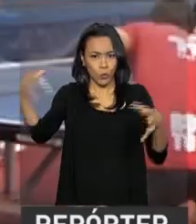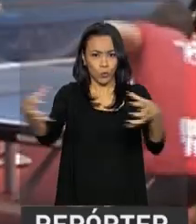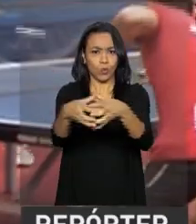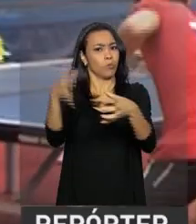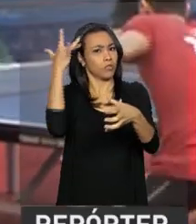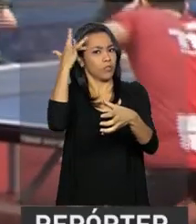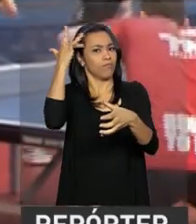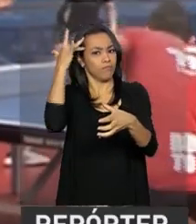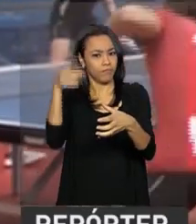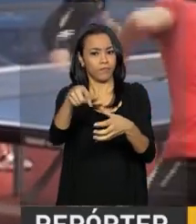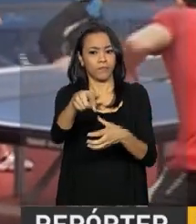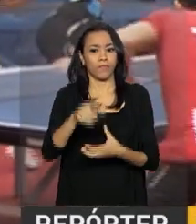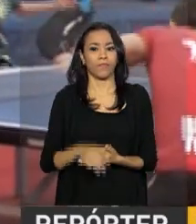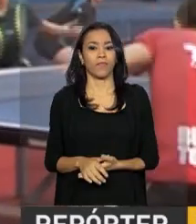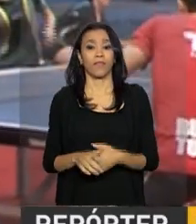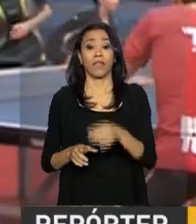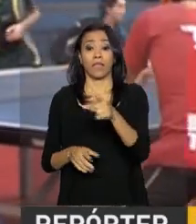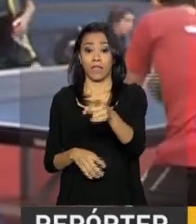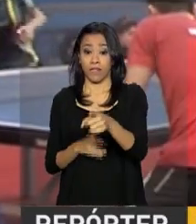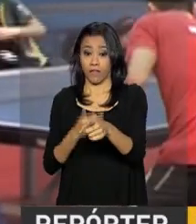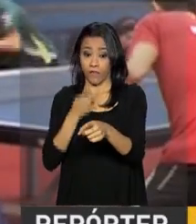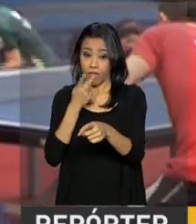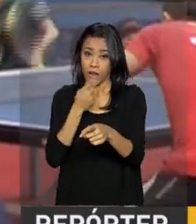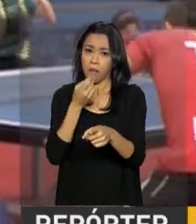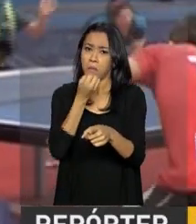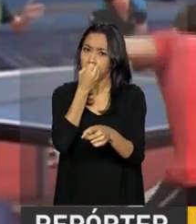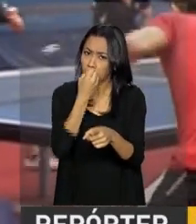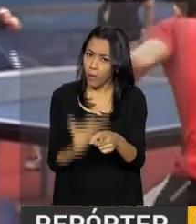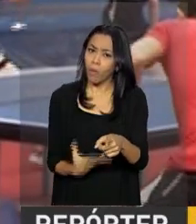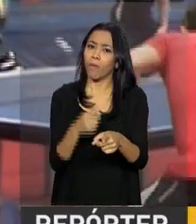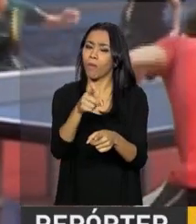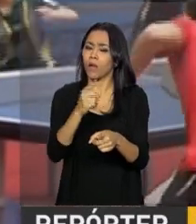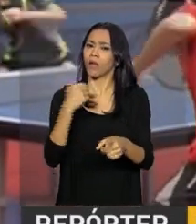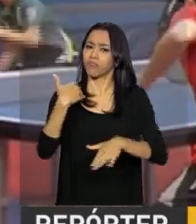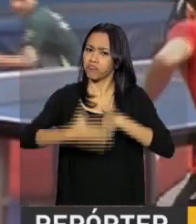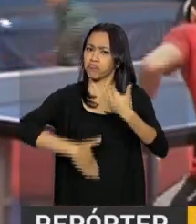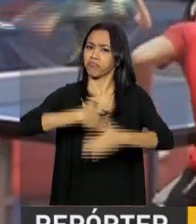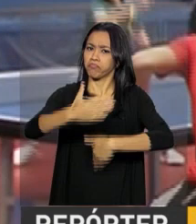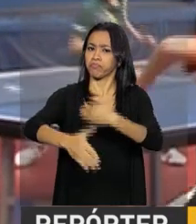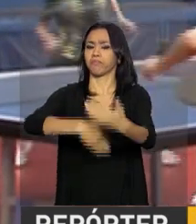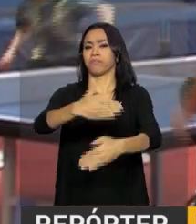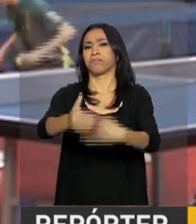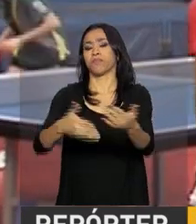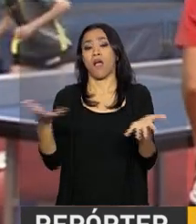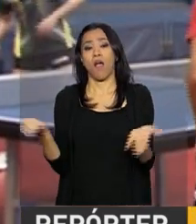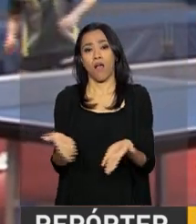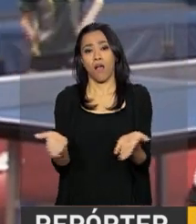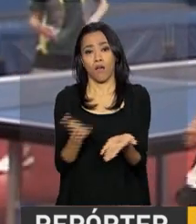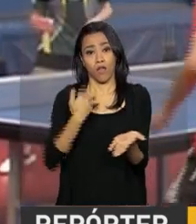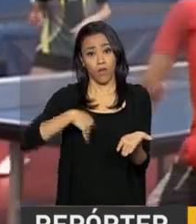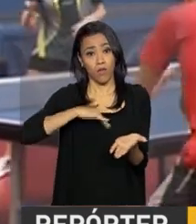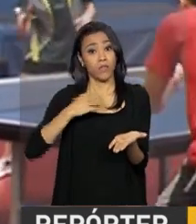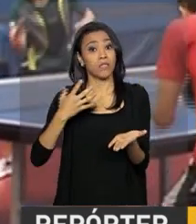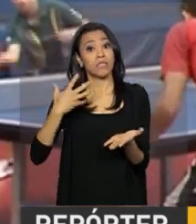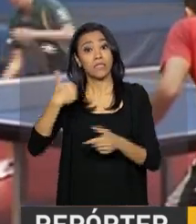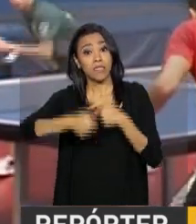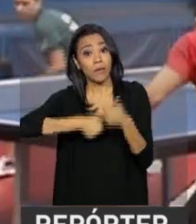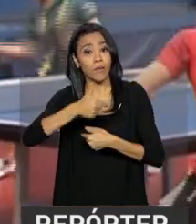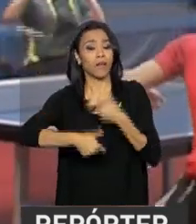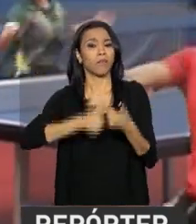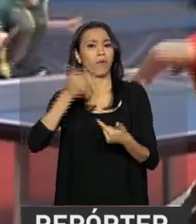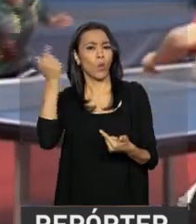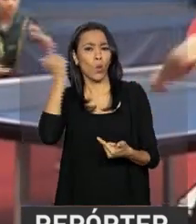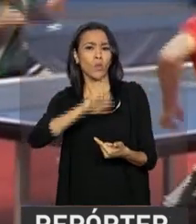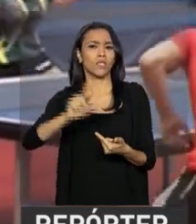categoria. Tem tido grandes resultados nas categorias de base, agora estamos trabalhando para conseguir um